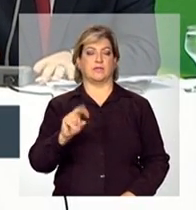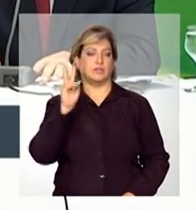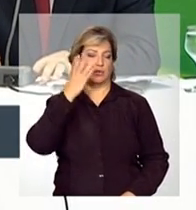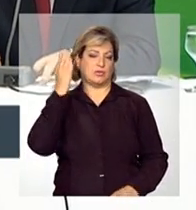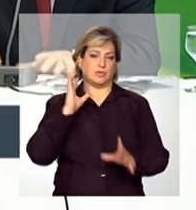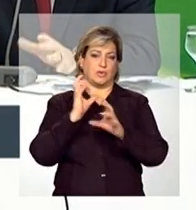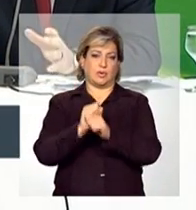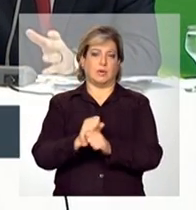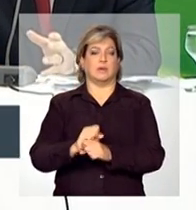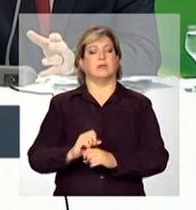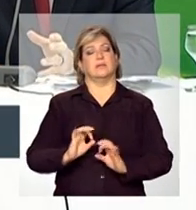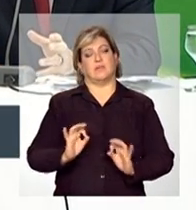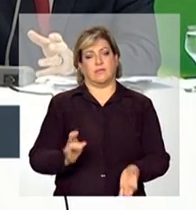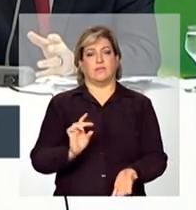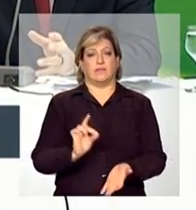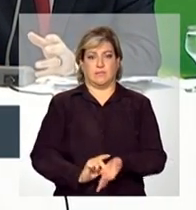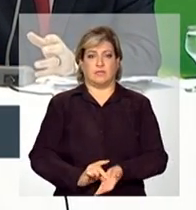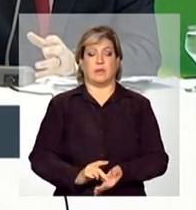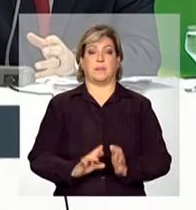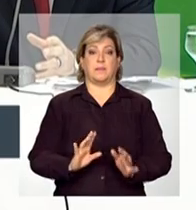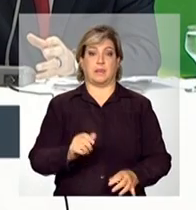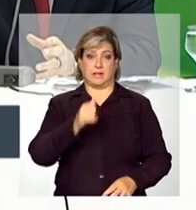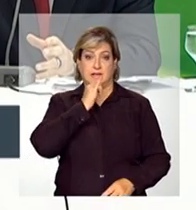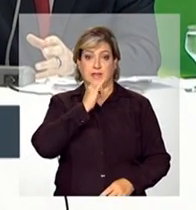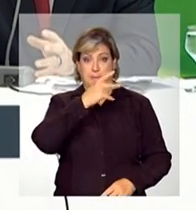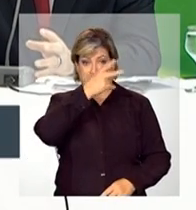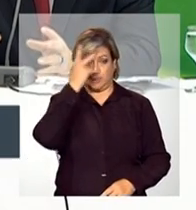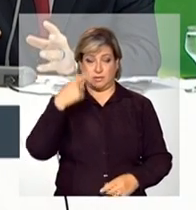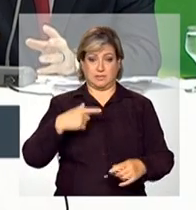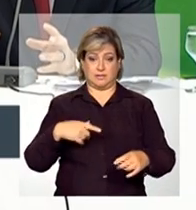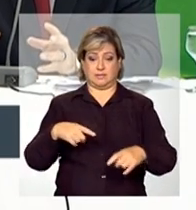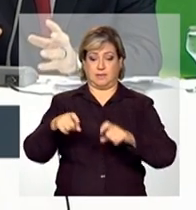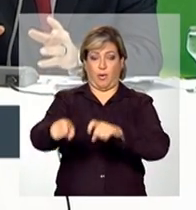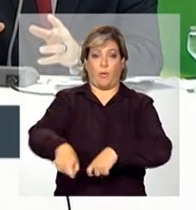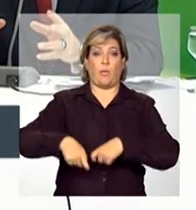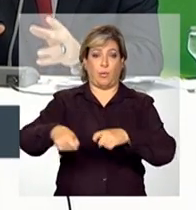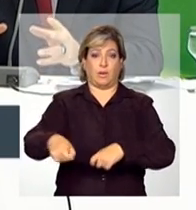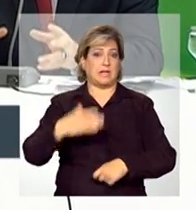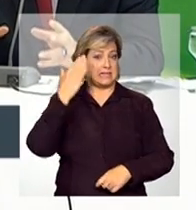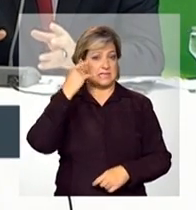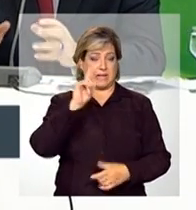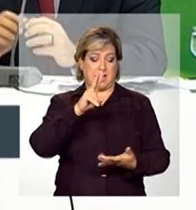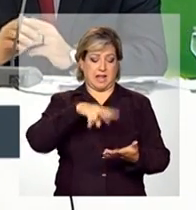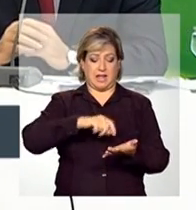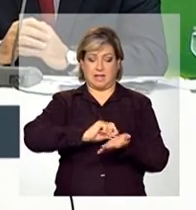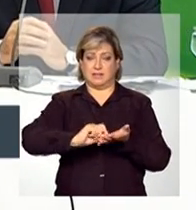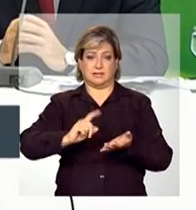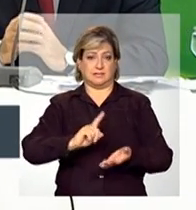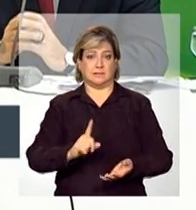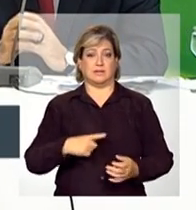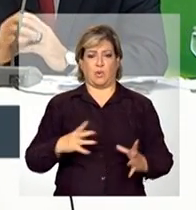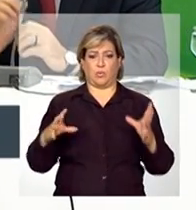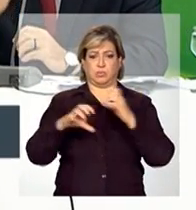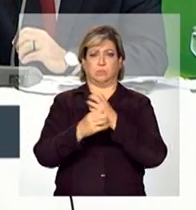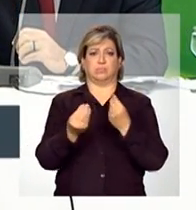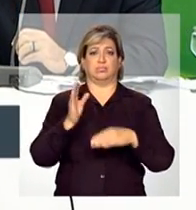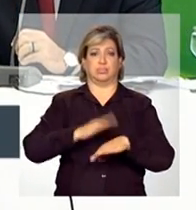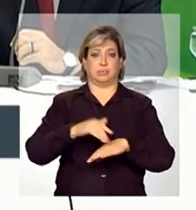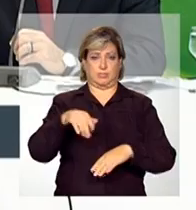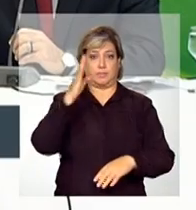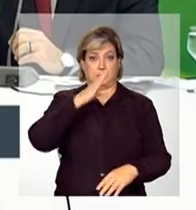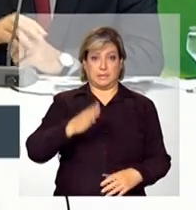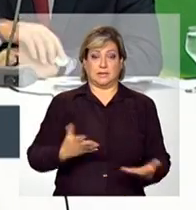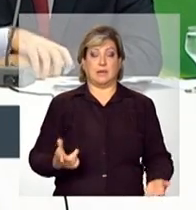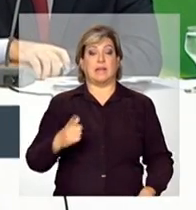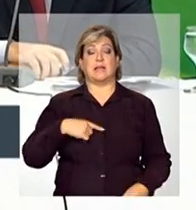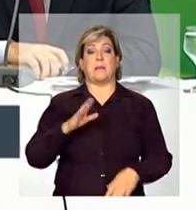né Por exemplo você pegar a população analfabeta Rural que é onde tá o a concentração dos analfabetos hoje no Brasil ela